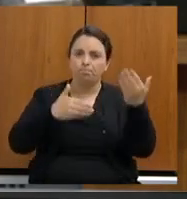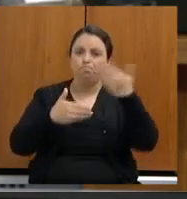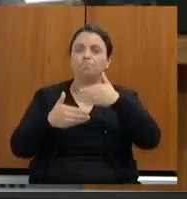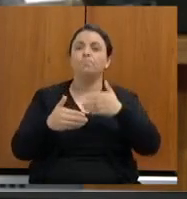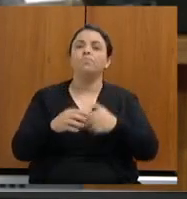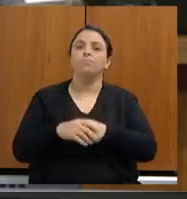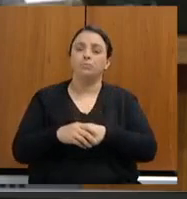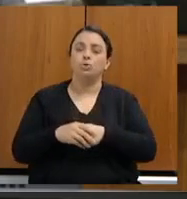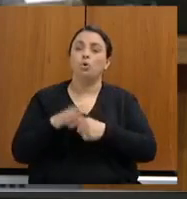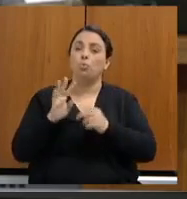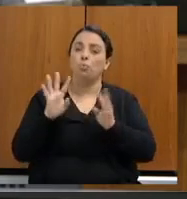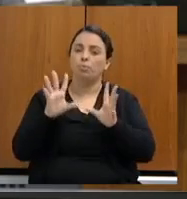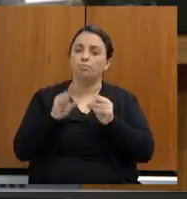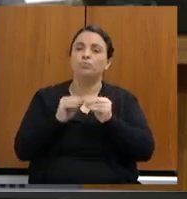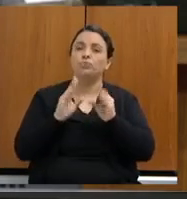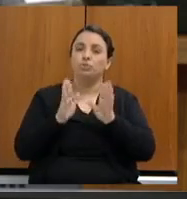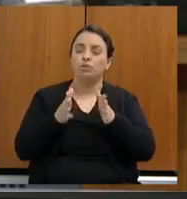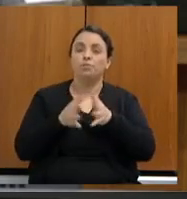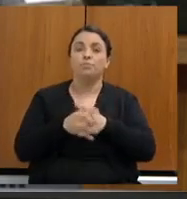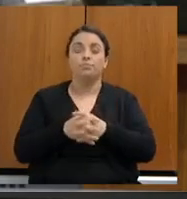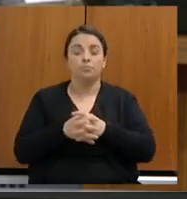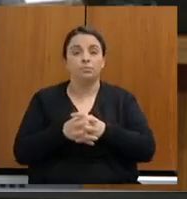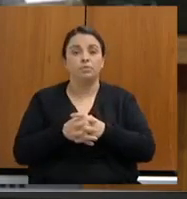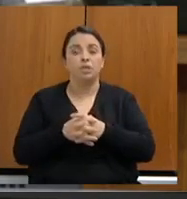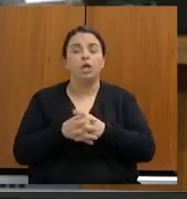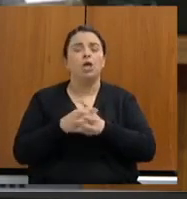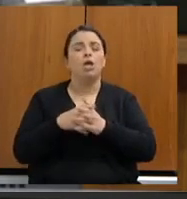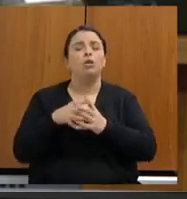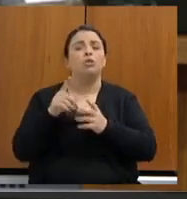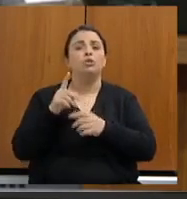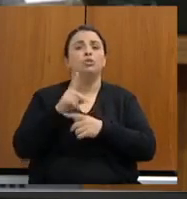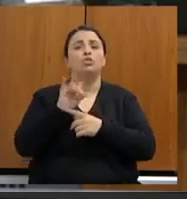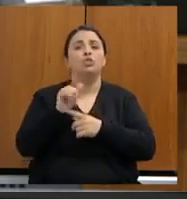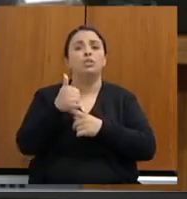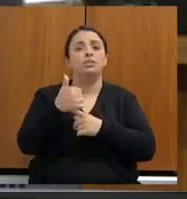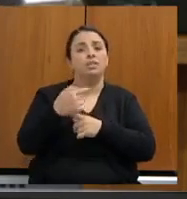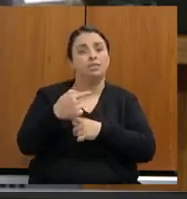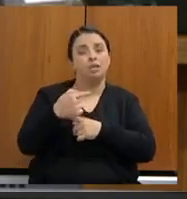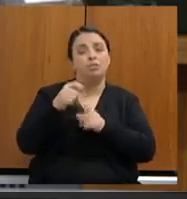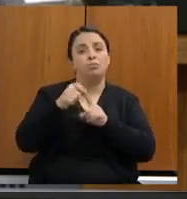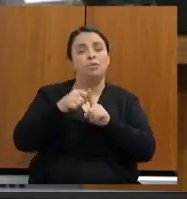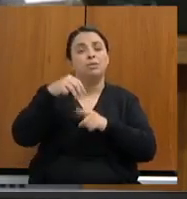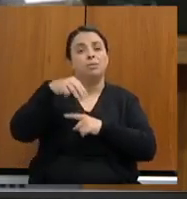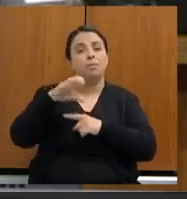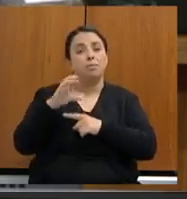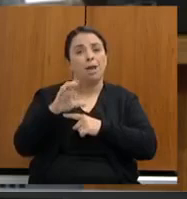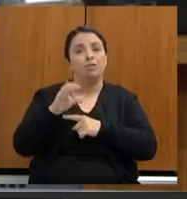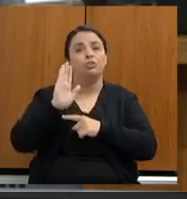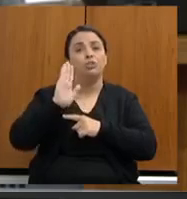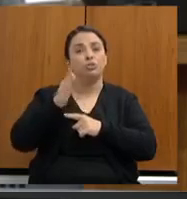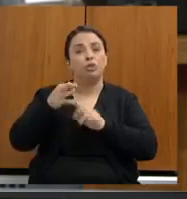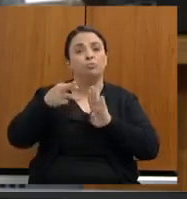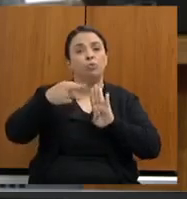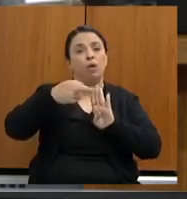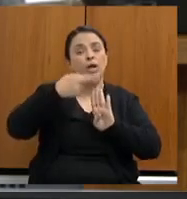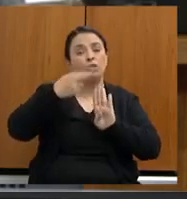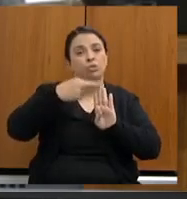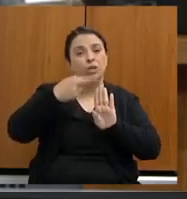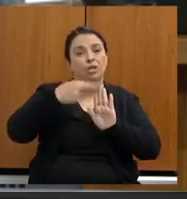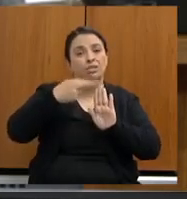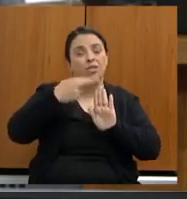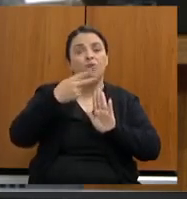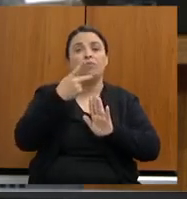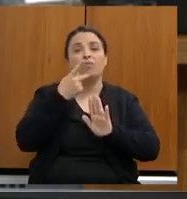o encerramento o acreditamos em 17 de Março é uma resolução relativa a chamada cadeia